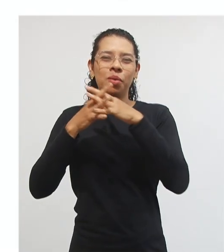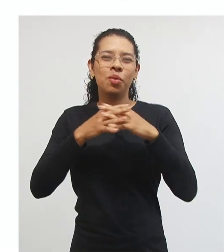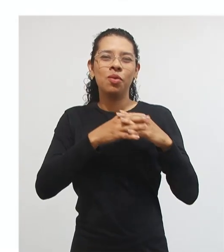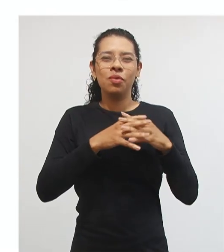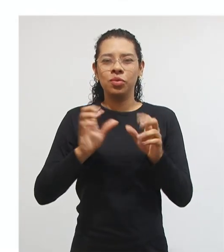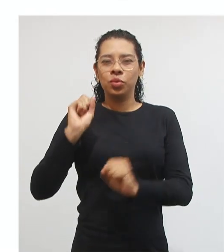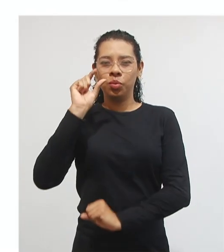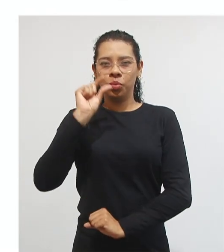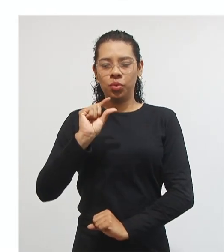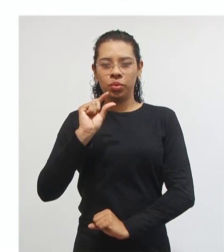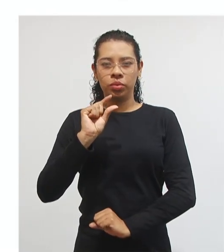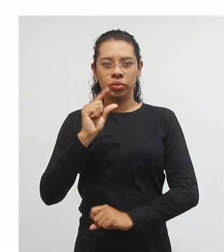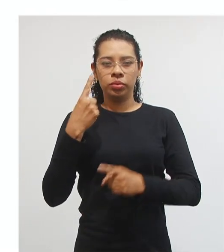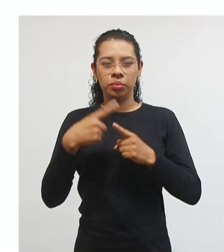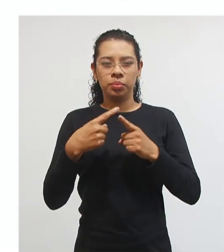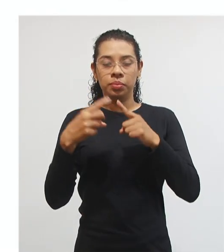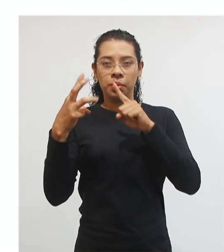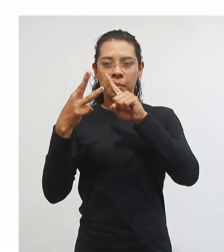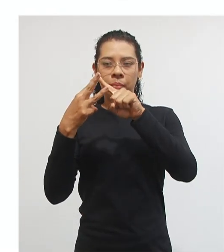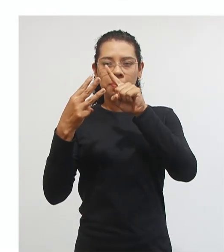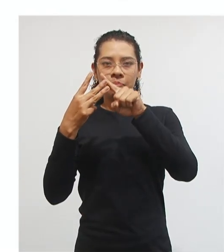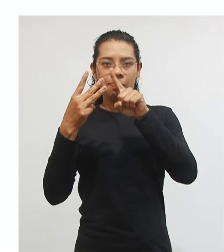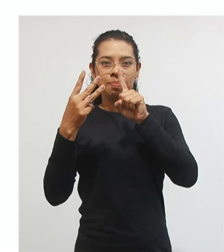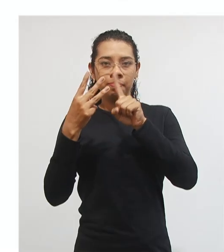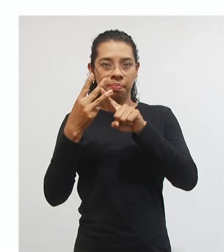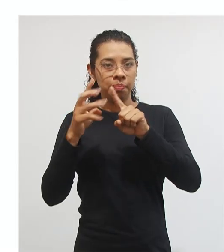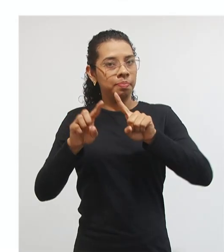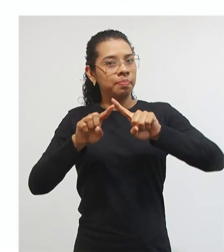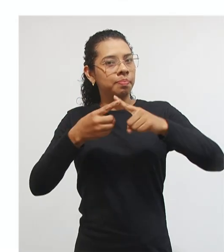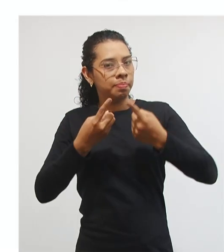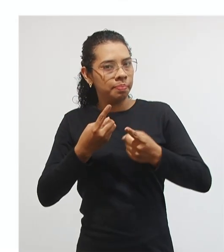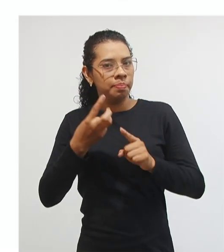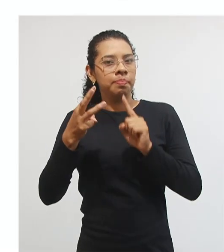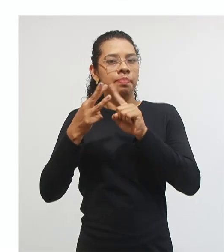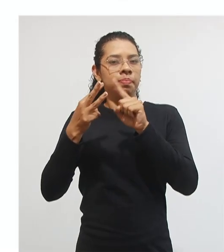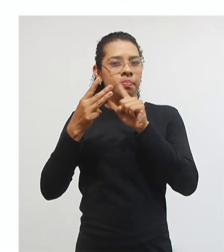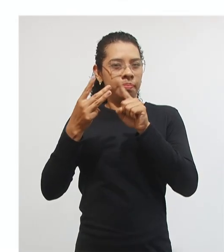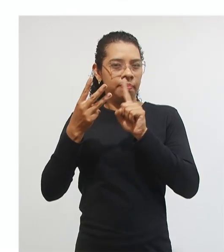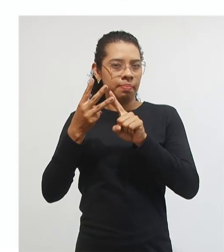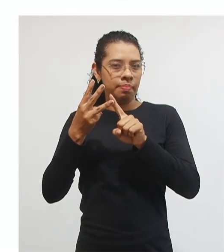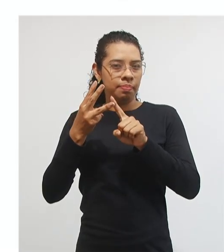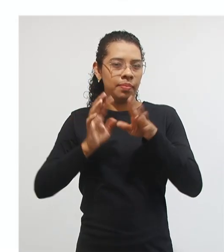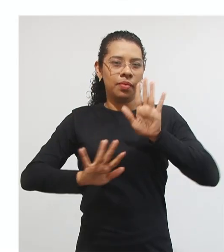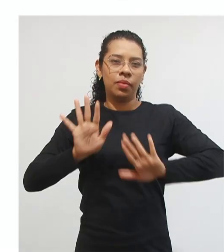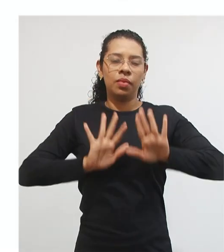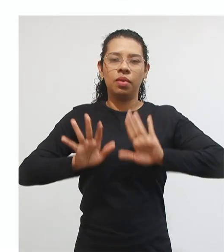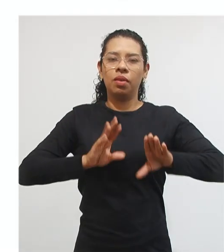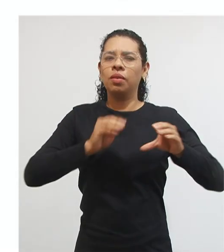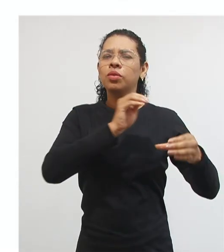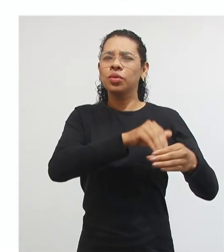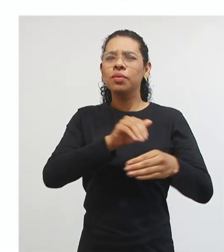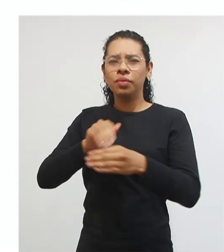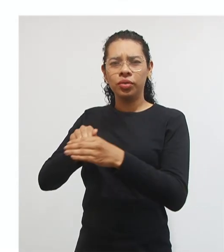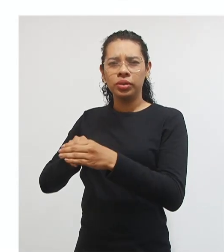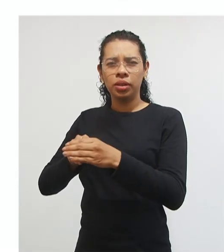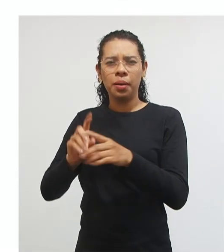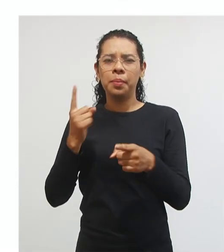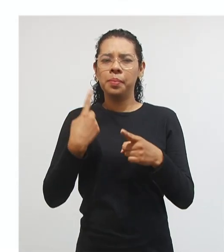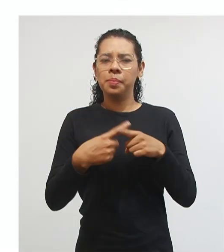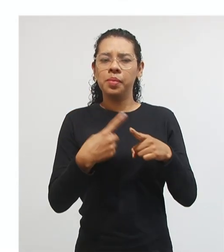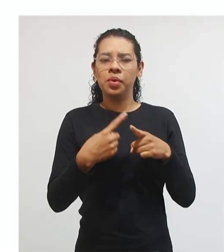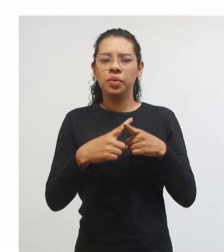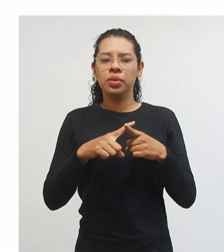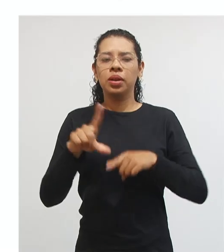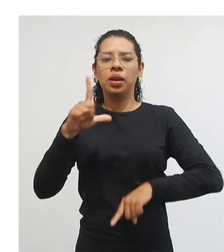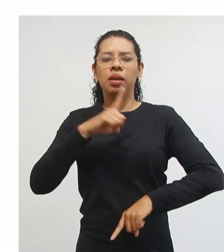3 tipos de marketing, tá? Mas geralmente ele é confundido com o marketing eleitoral, tá? Ele vai abranger o